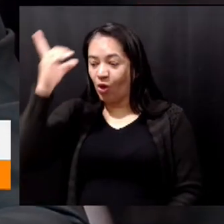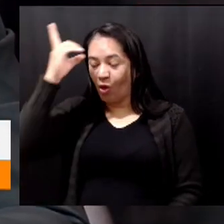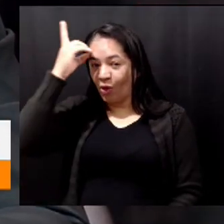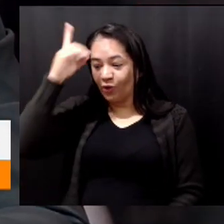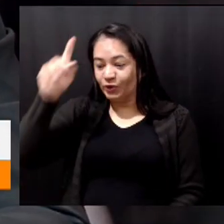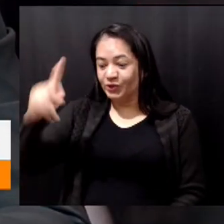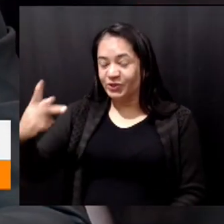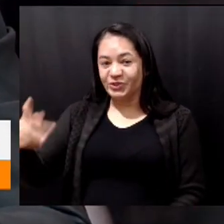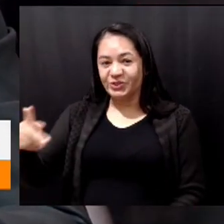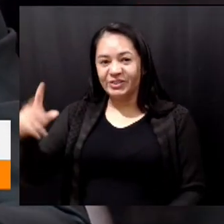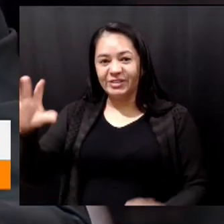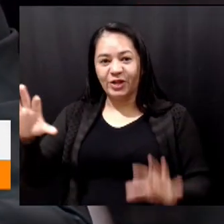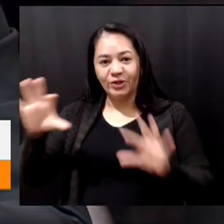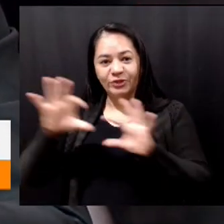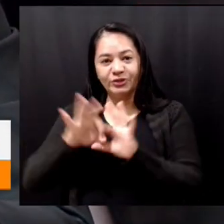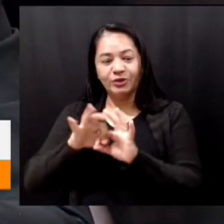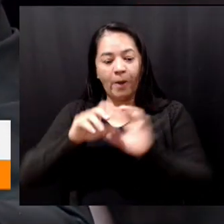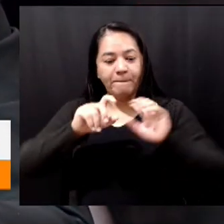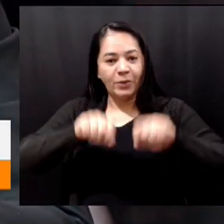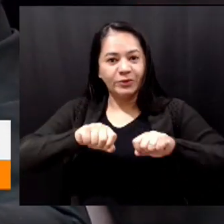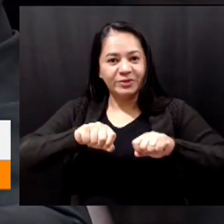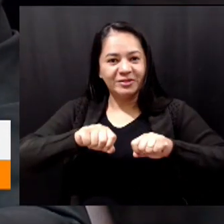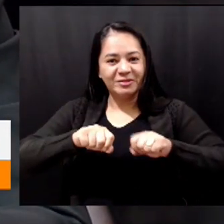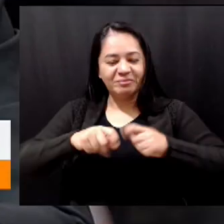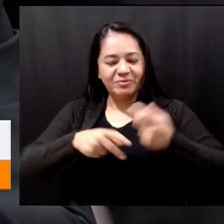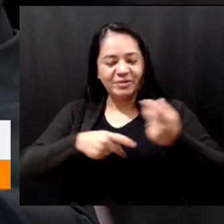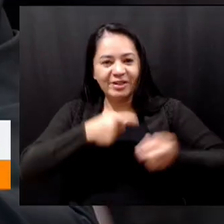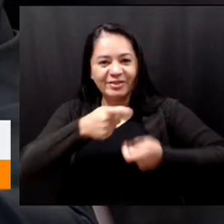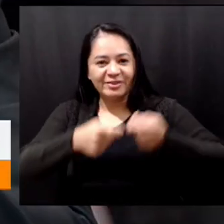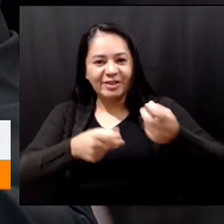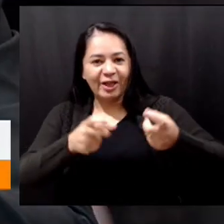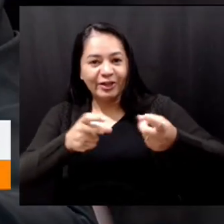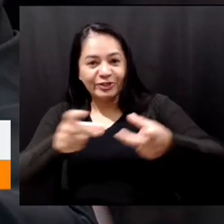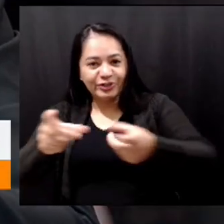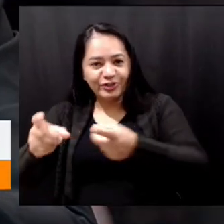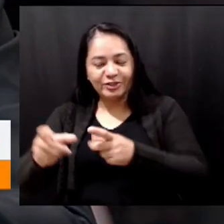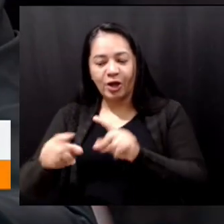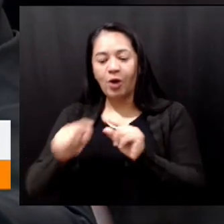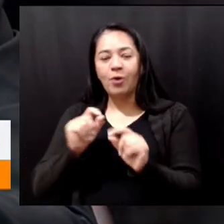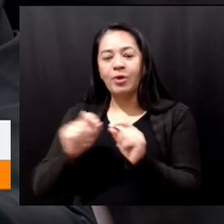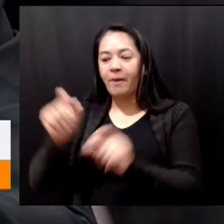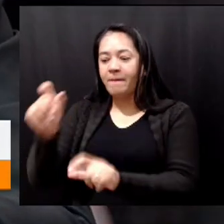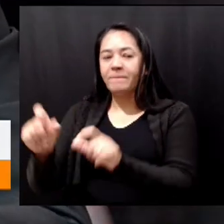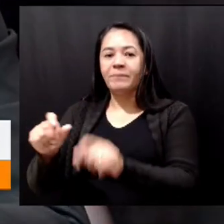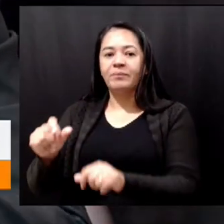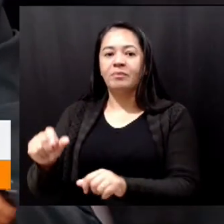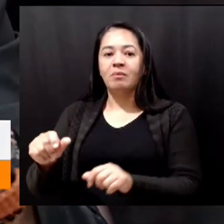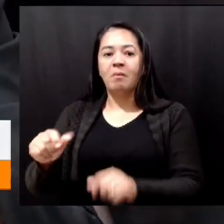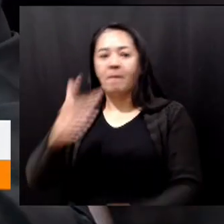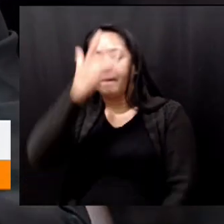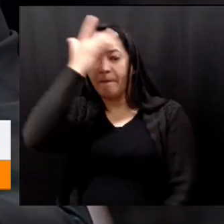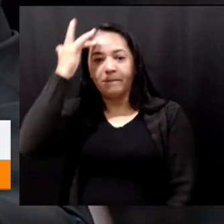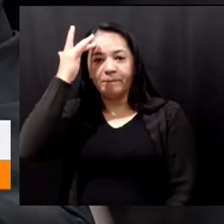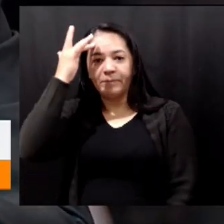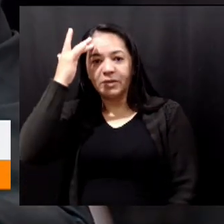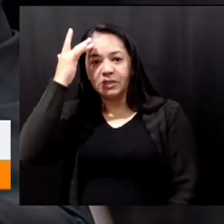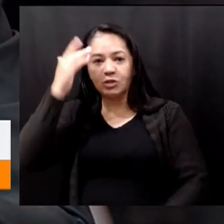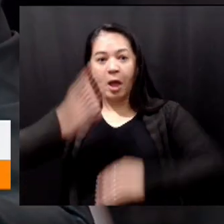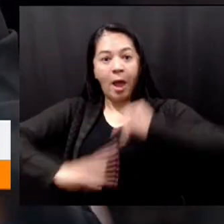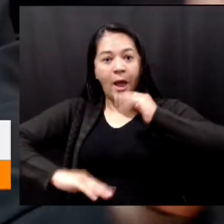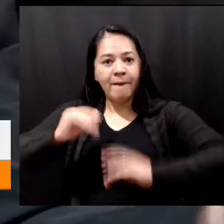de negócio. Sim. Então acontece que são pessoas extremamente técnicas, extremamente habilidosas, que não querem